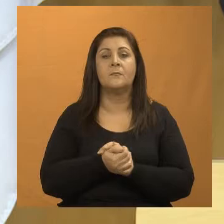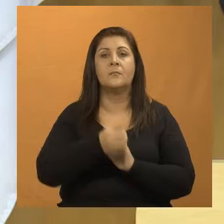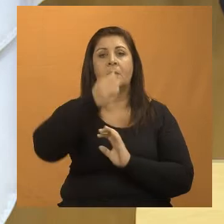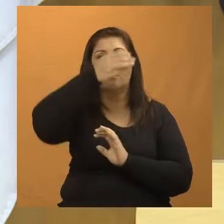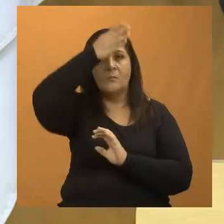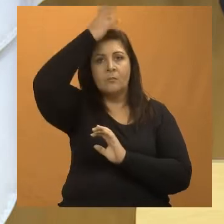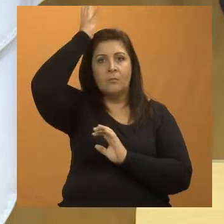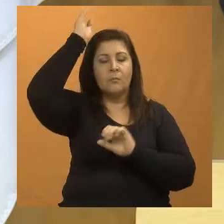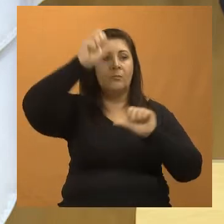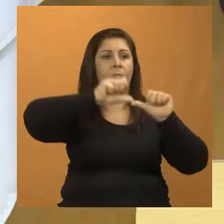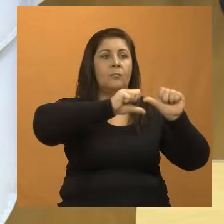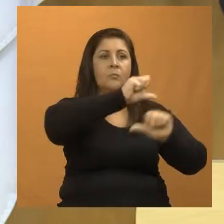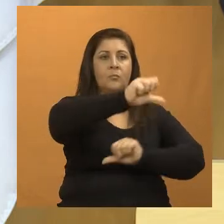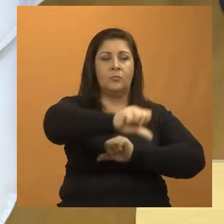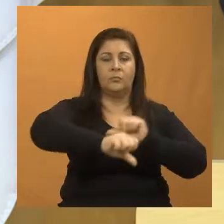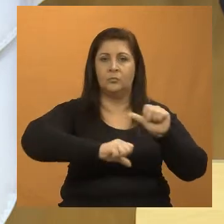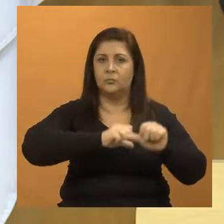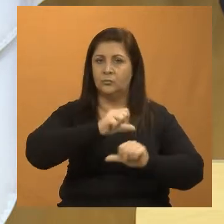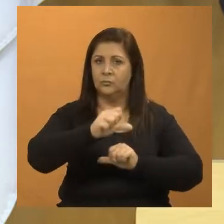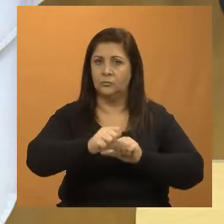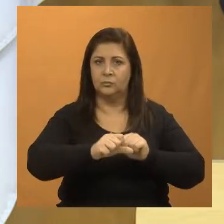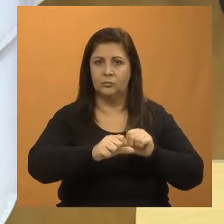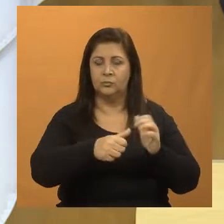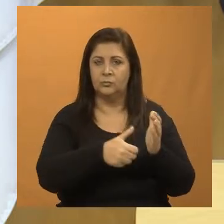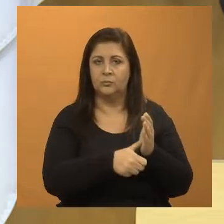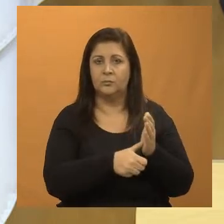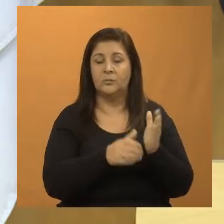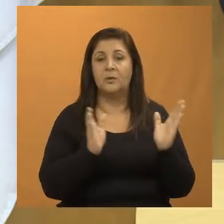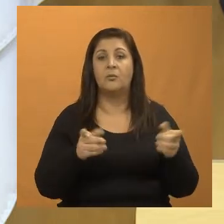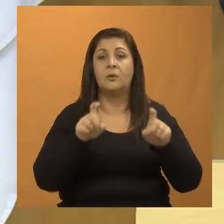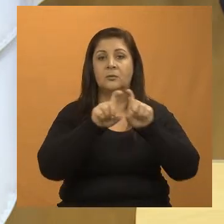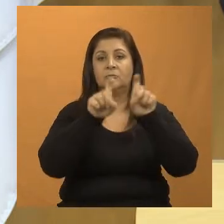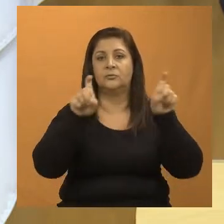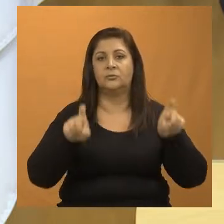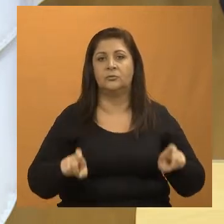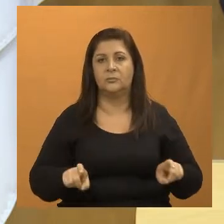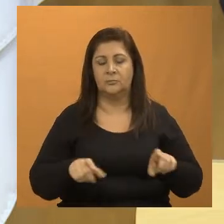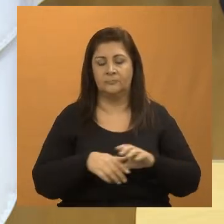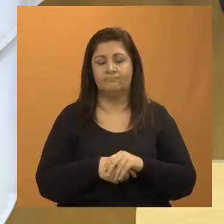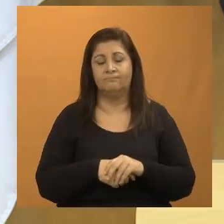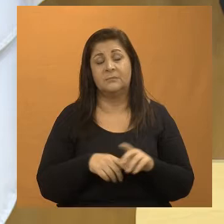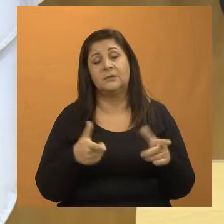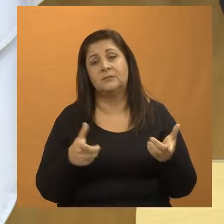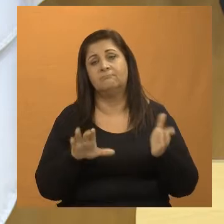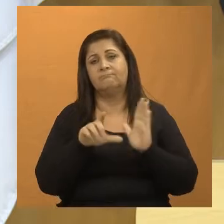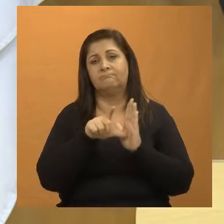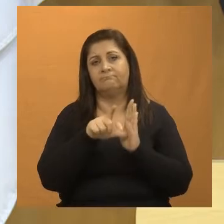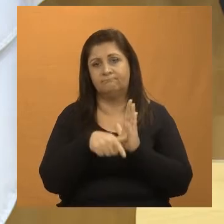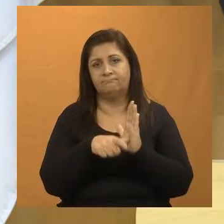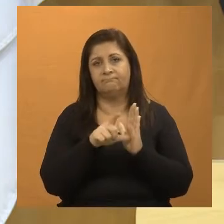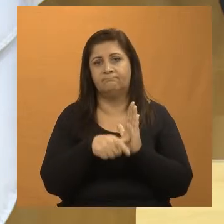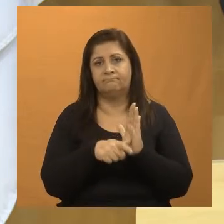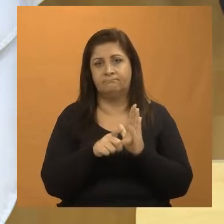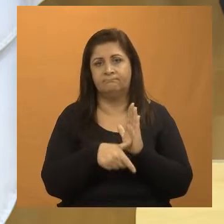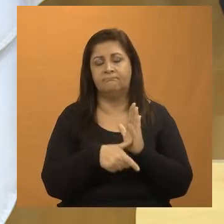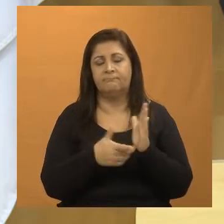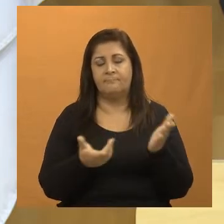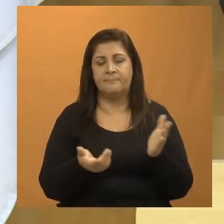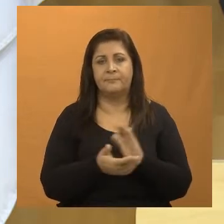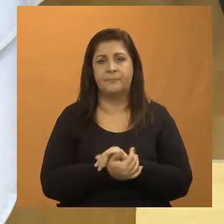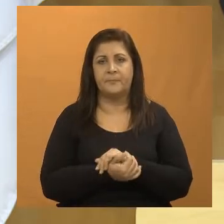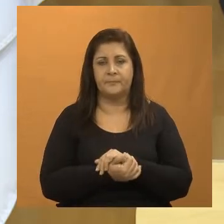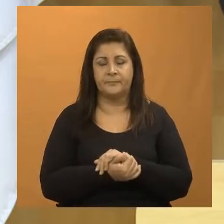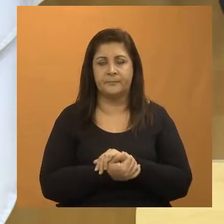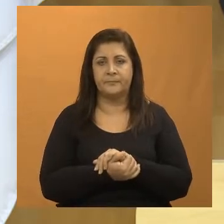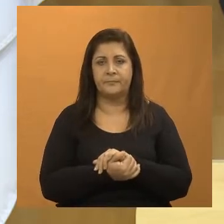bombeiro mudou para todo o sistema de certificação digital, trazendo, assim, um atraso nas